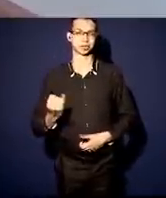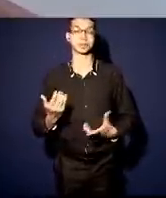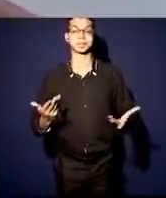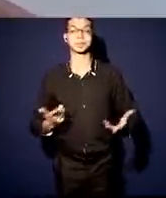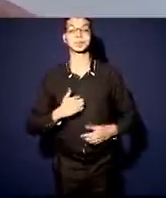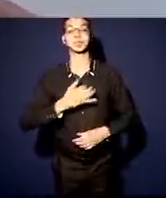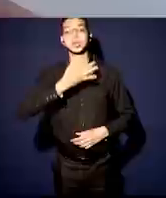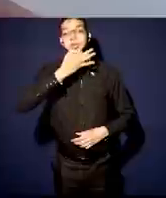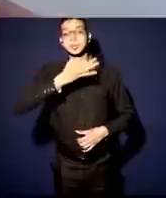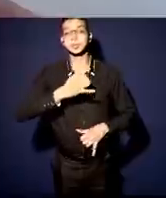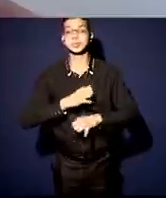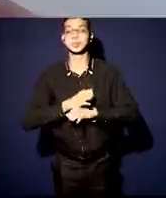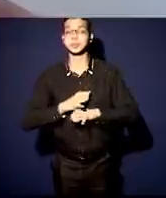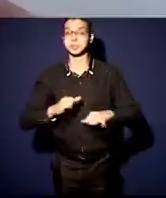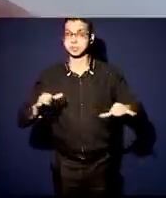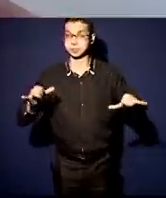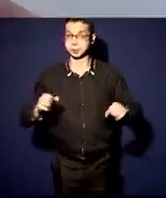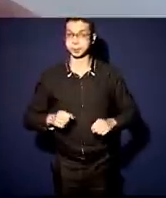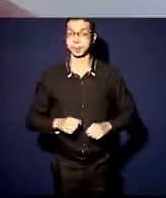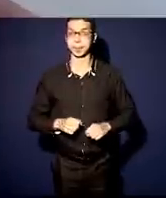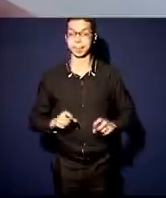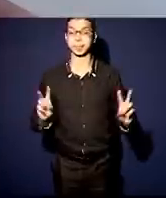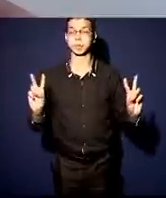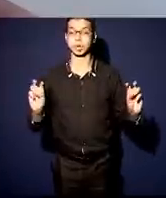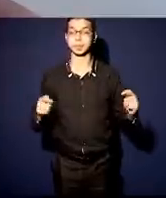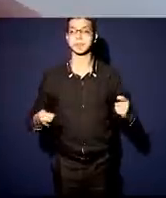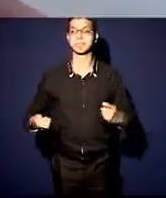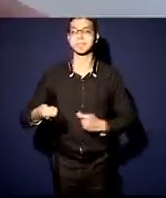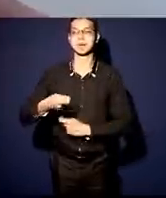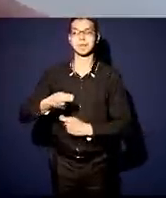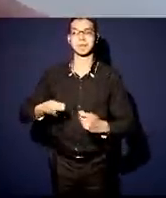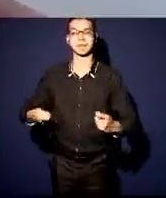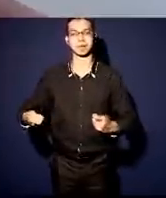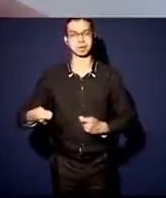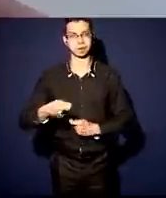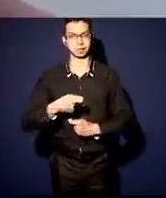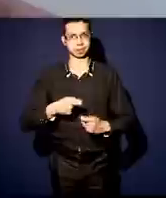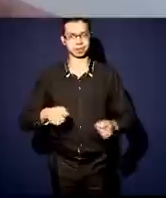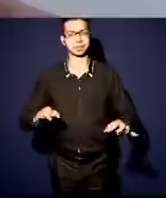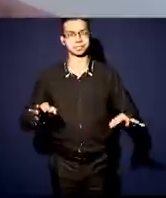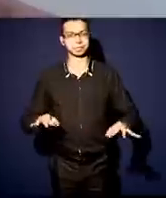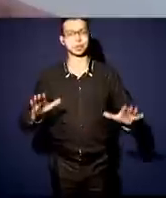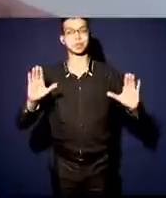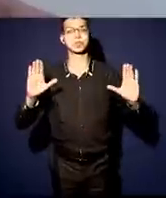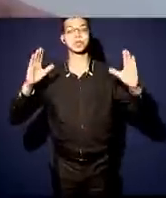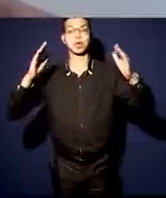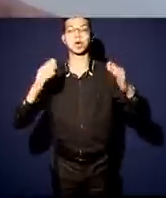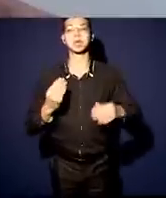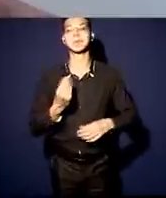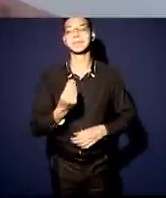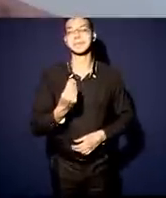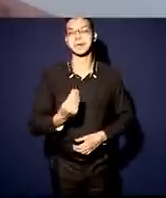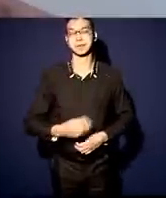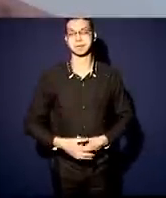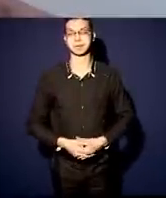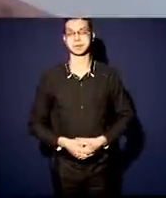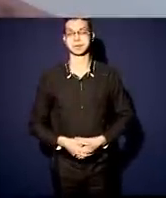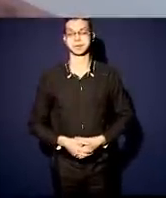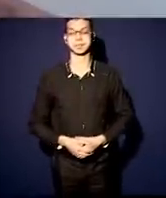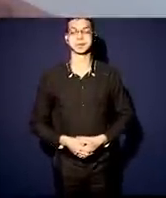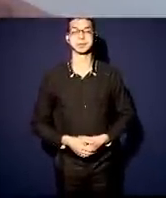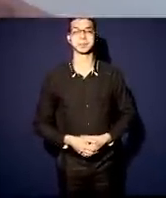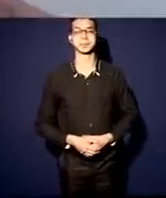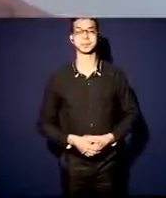visão é muito mais em termos de mercado, se é o que você está perguntando, voltada para a